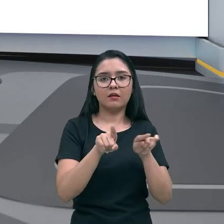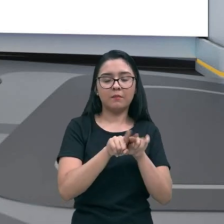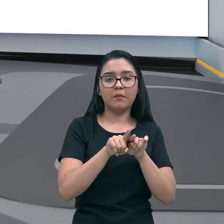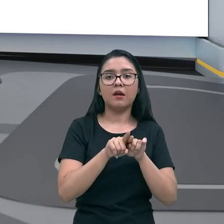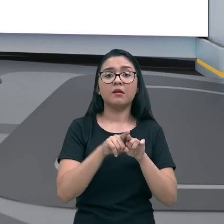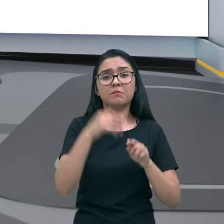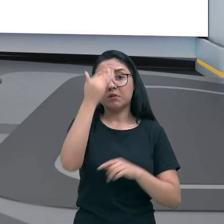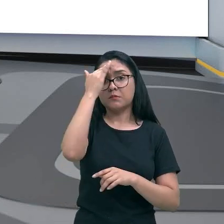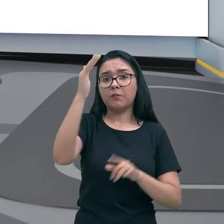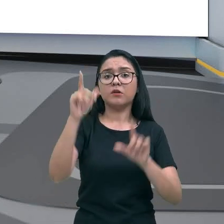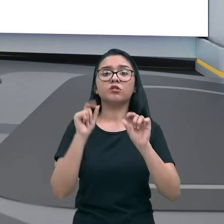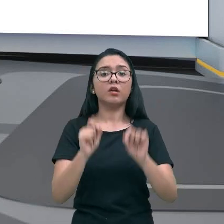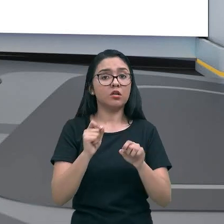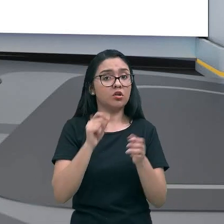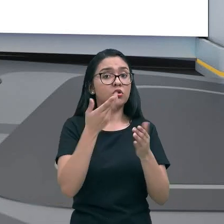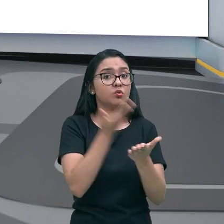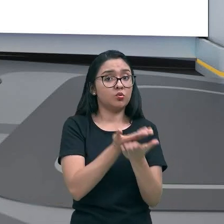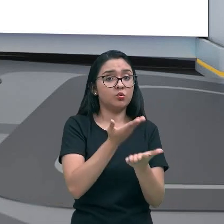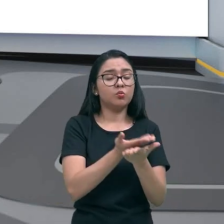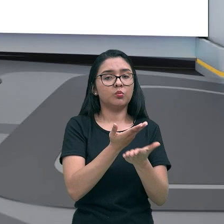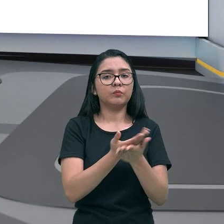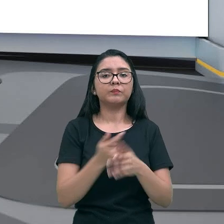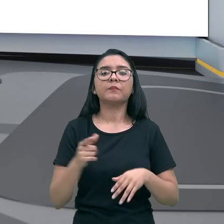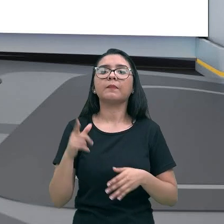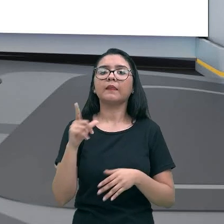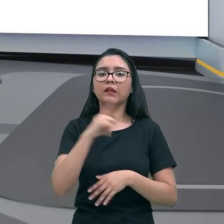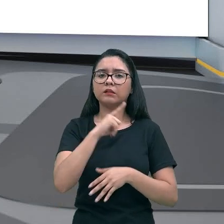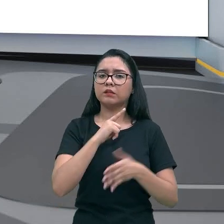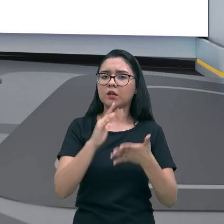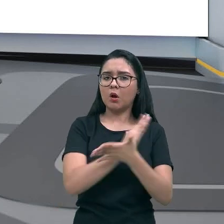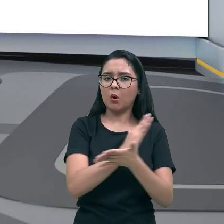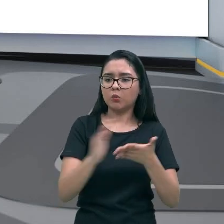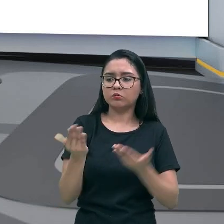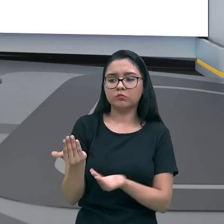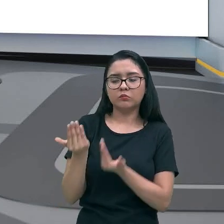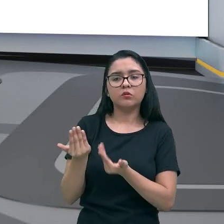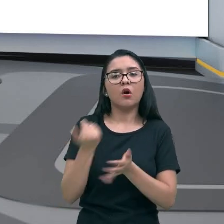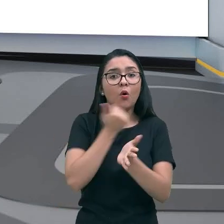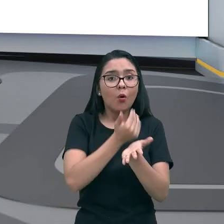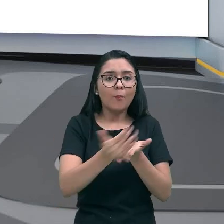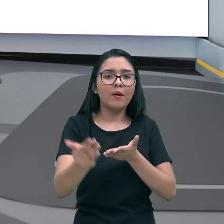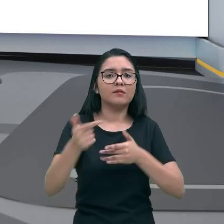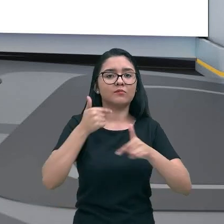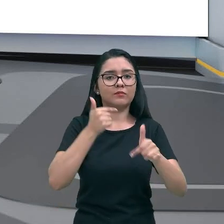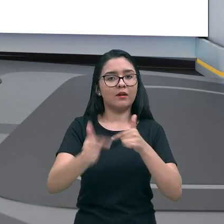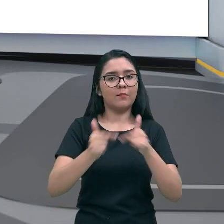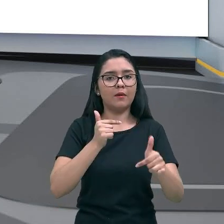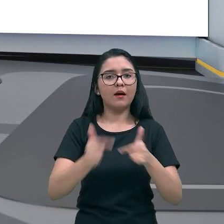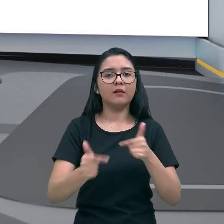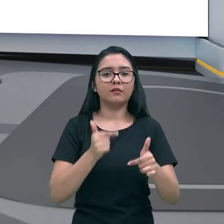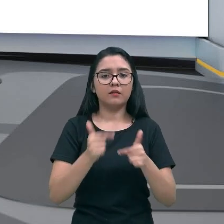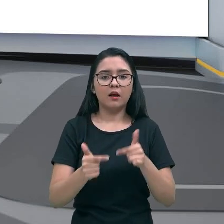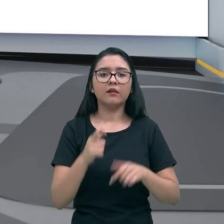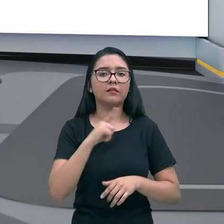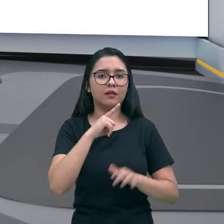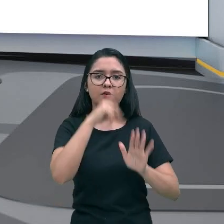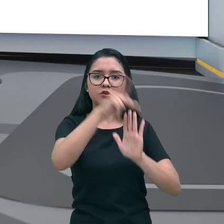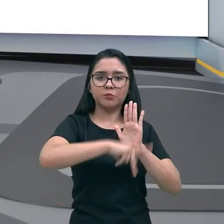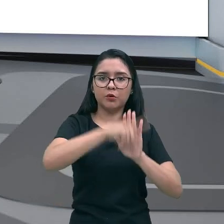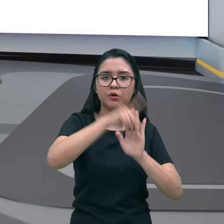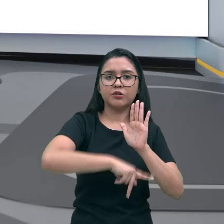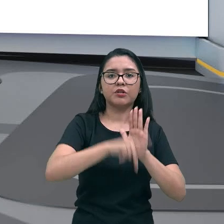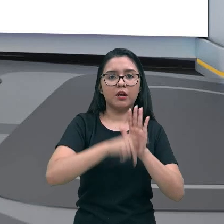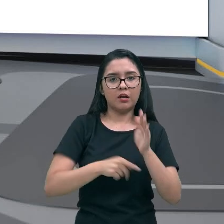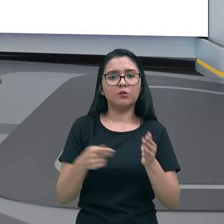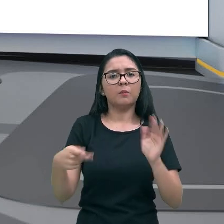estudos. Há alguns adolescentes que já começam a entrar no mercado de trabalho ali por meio dos programas de jovem